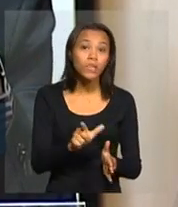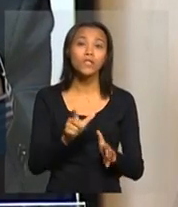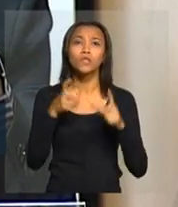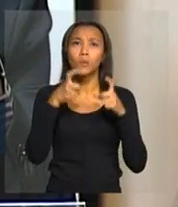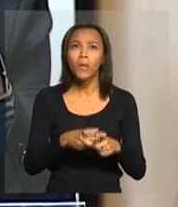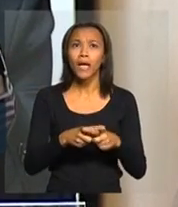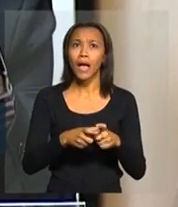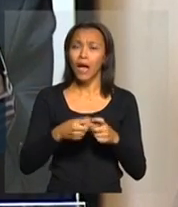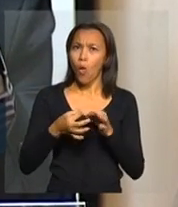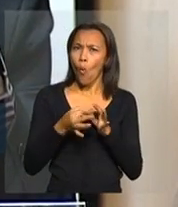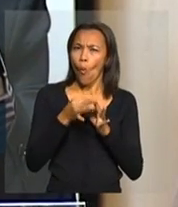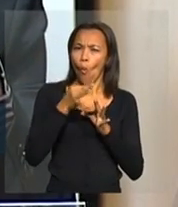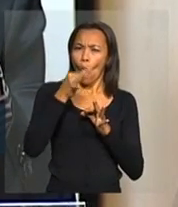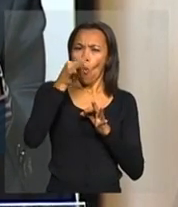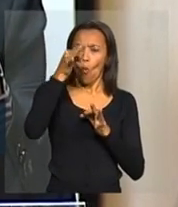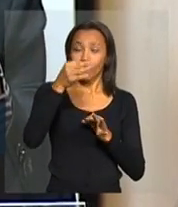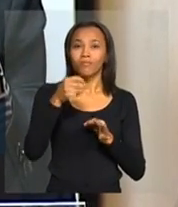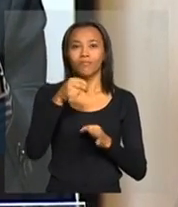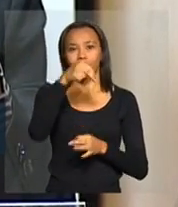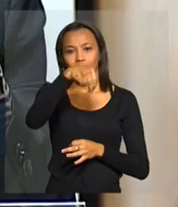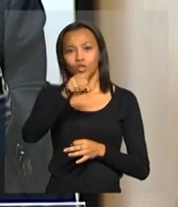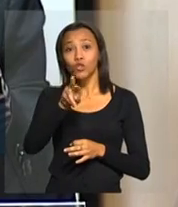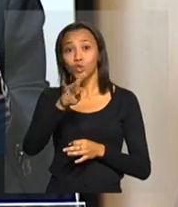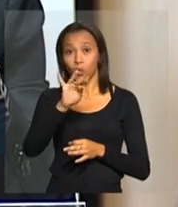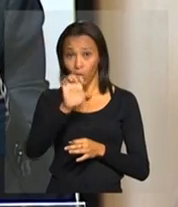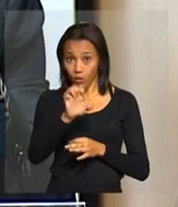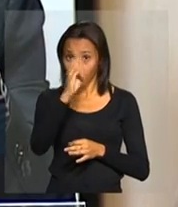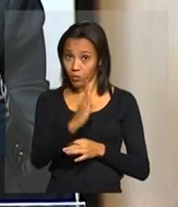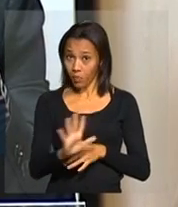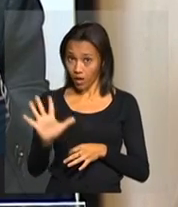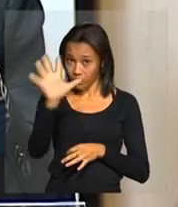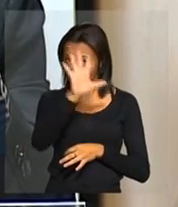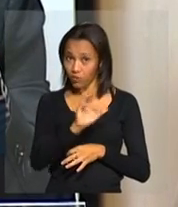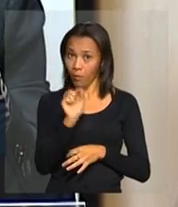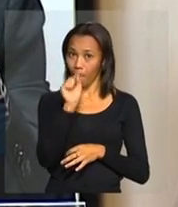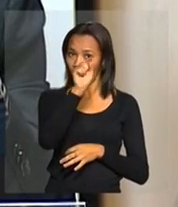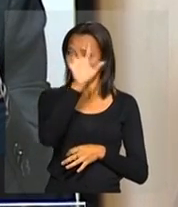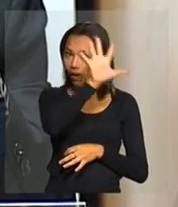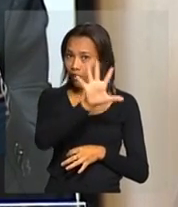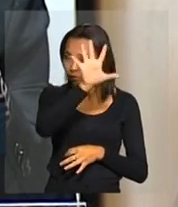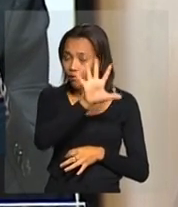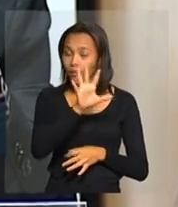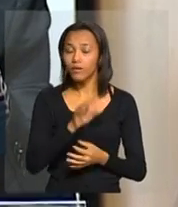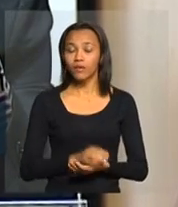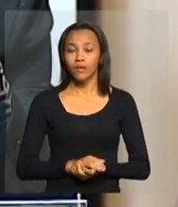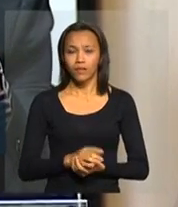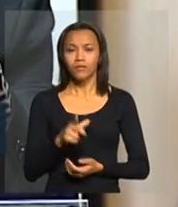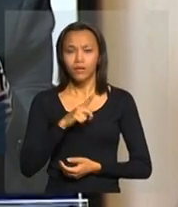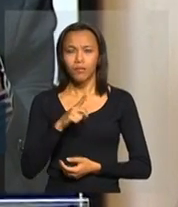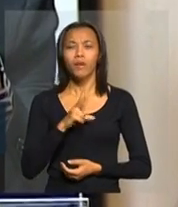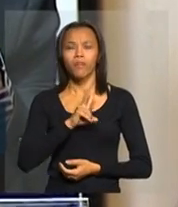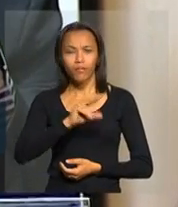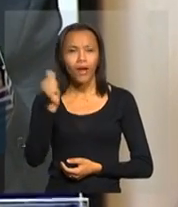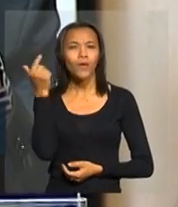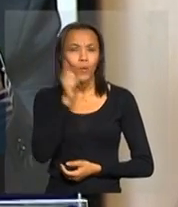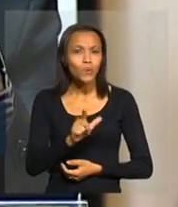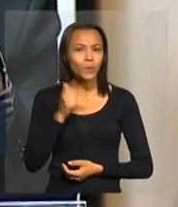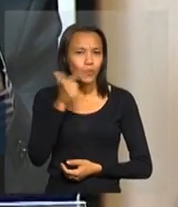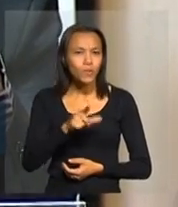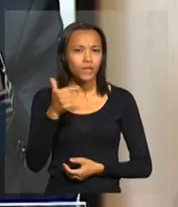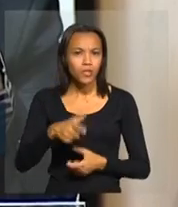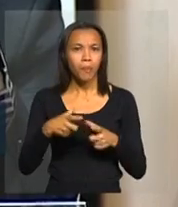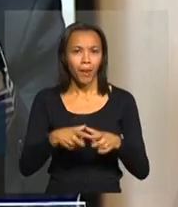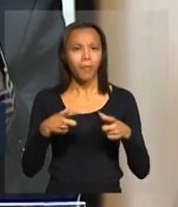de maior distância, sobretudo do norte, né? E pelos dados, essa coisa vai se consolidando. Nós